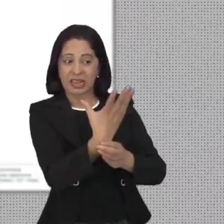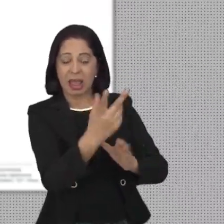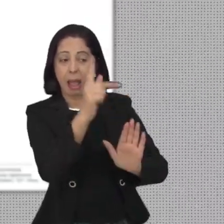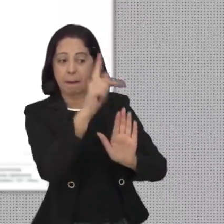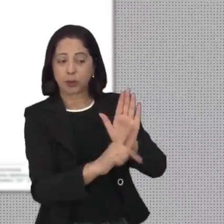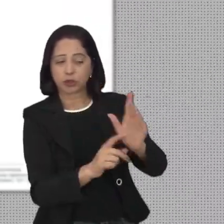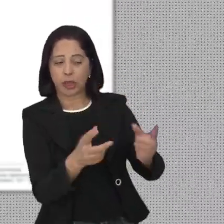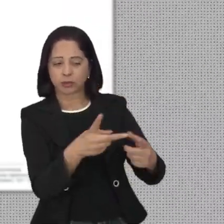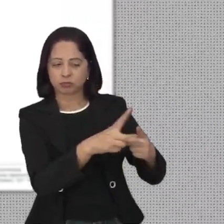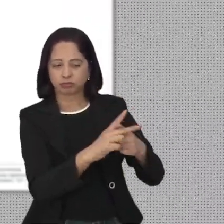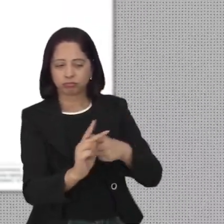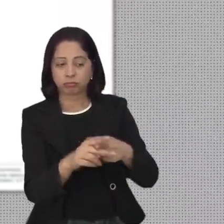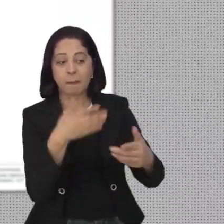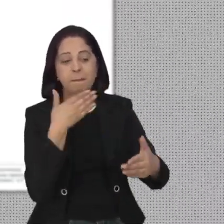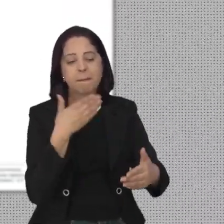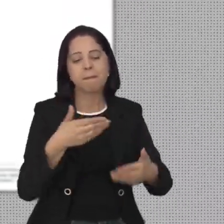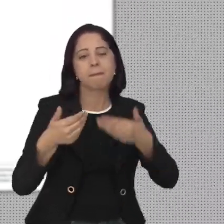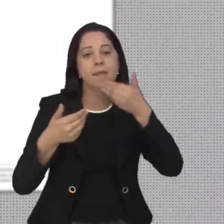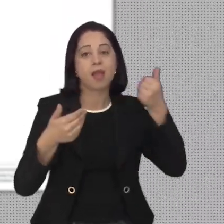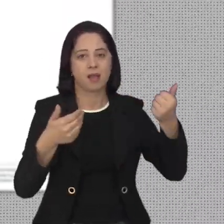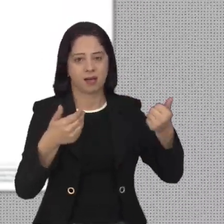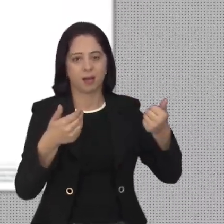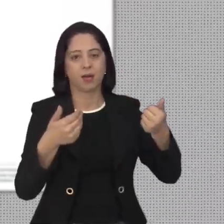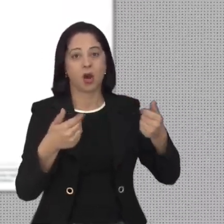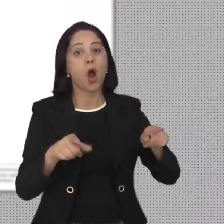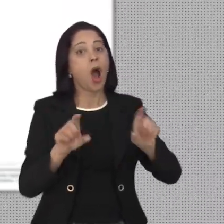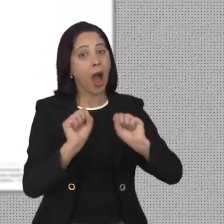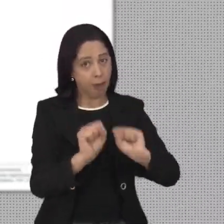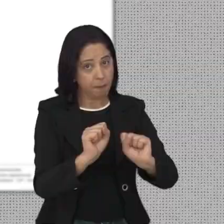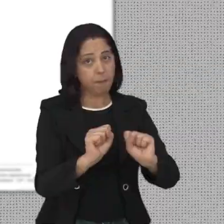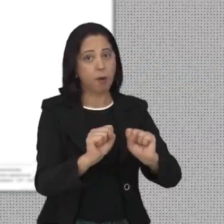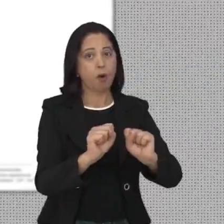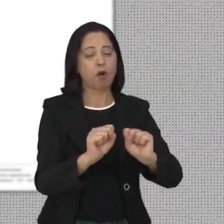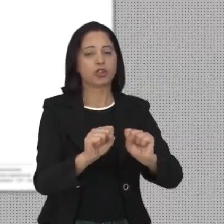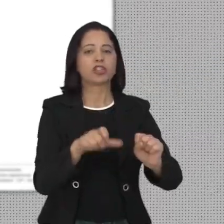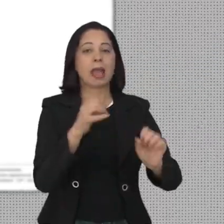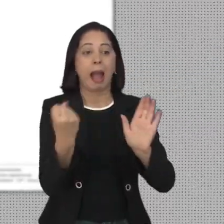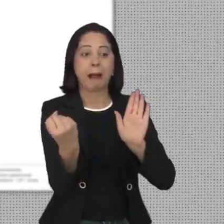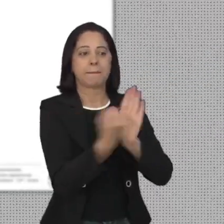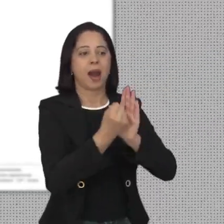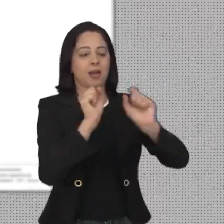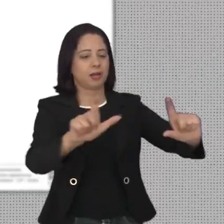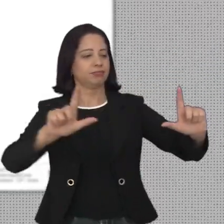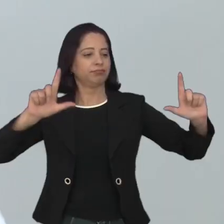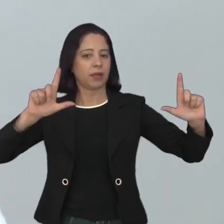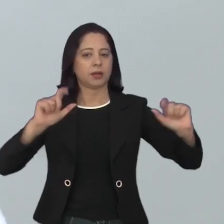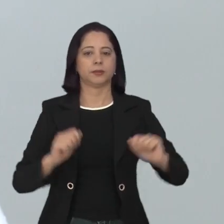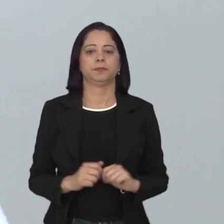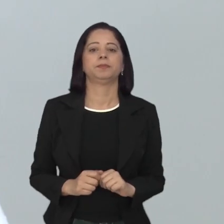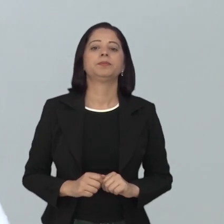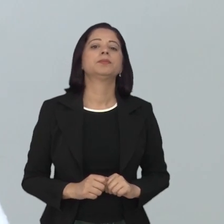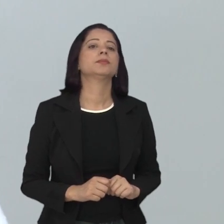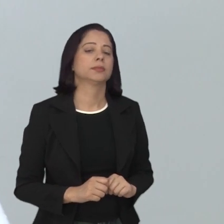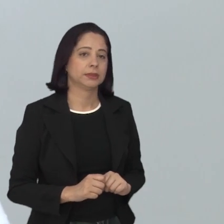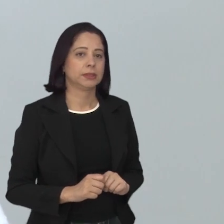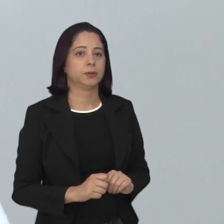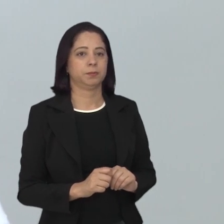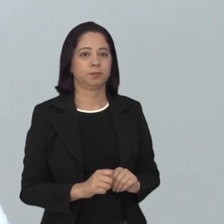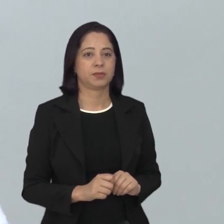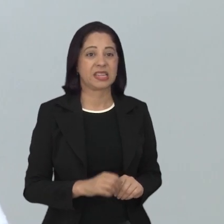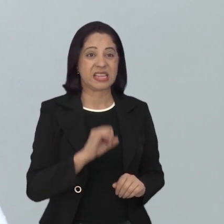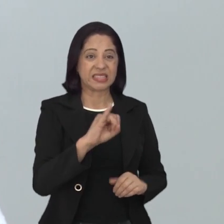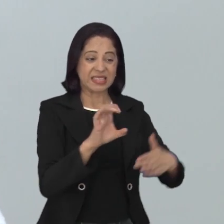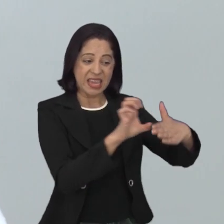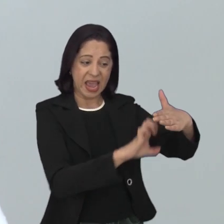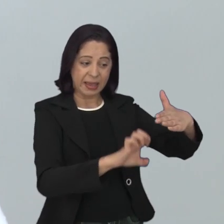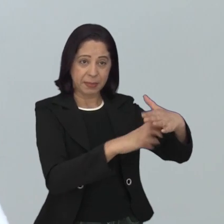de reformas e melhorias além de expor publicidades nesses locais Tire Essa despesa que o município